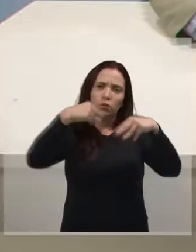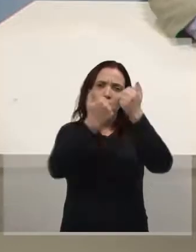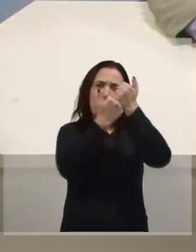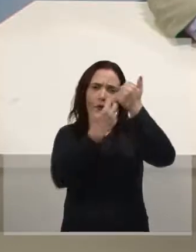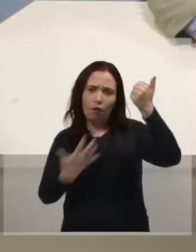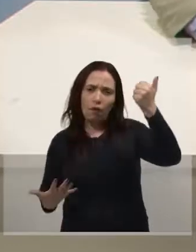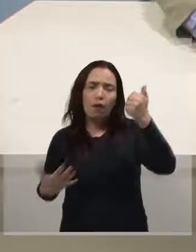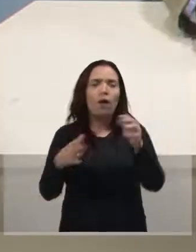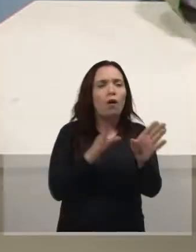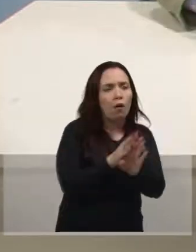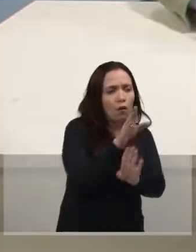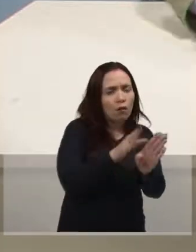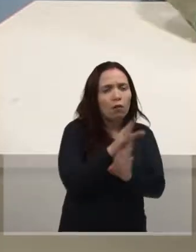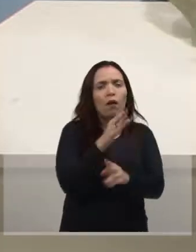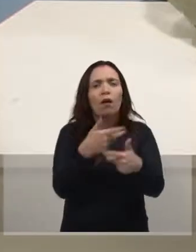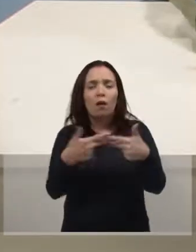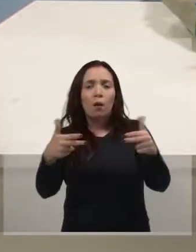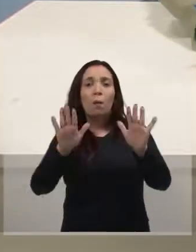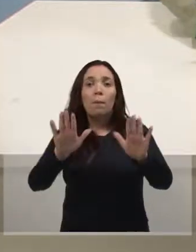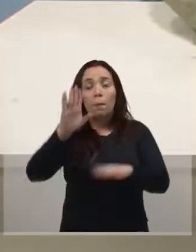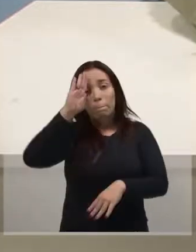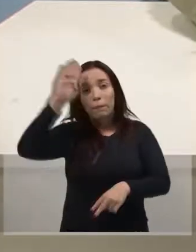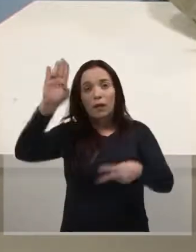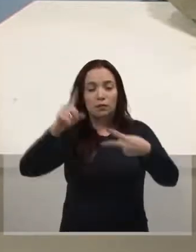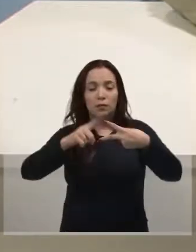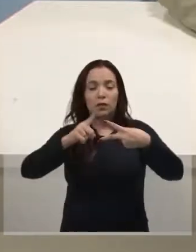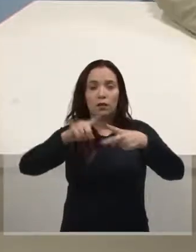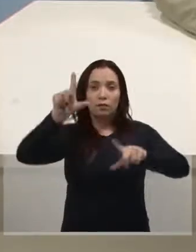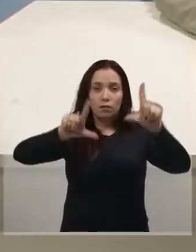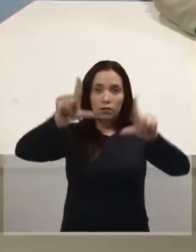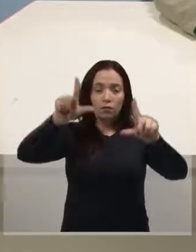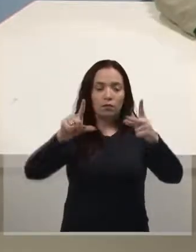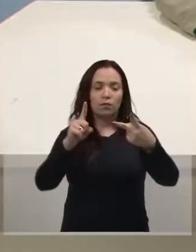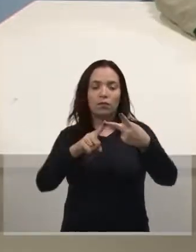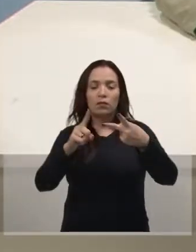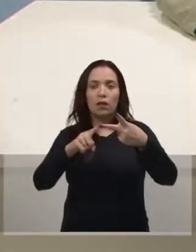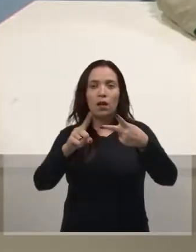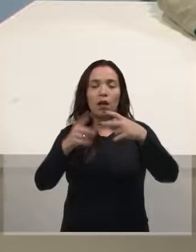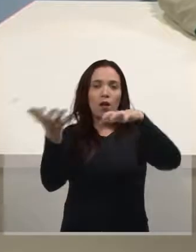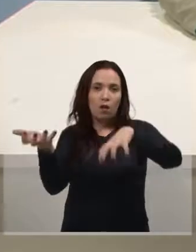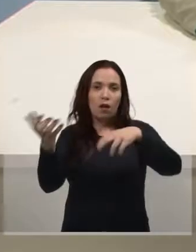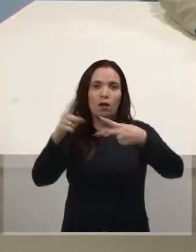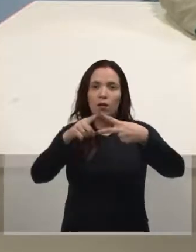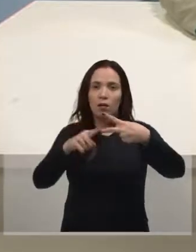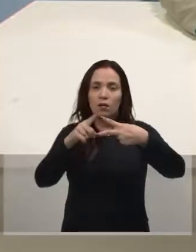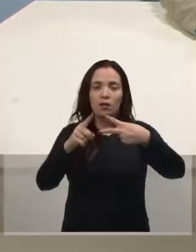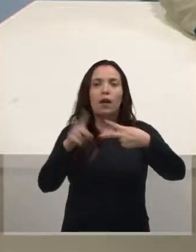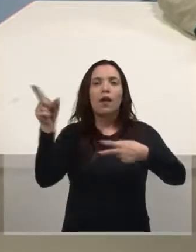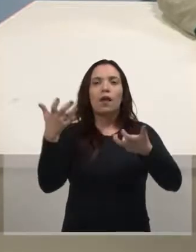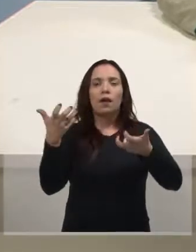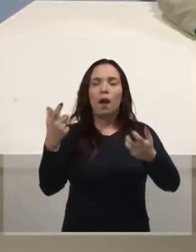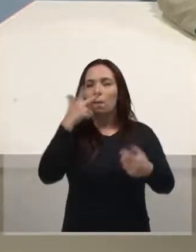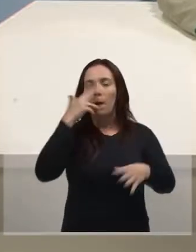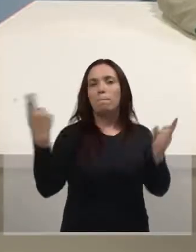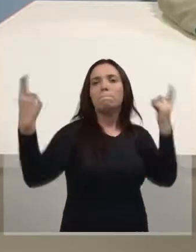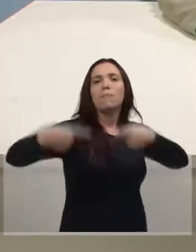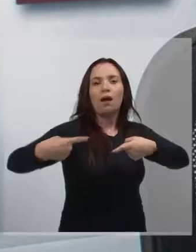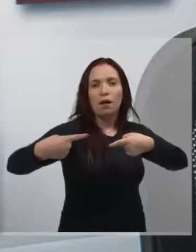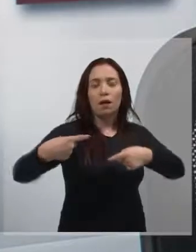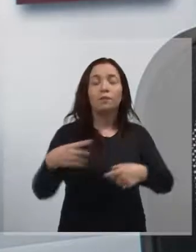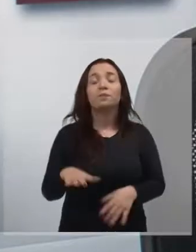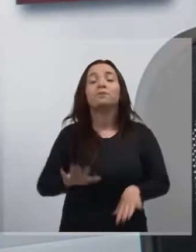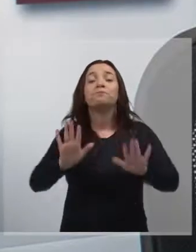pautar os ministérios, mas, acima de tudo, a imprensa e o Congresso Nacional. E há um detalhe aí mais importante do que nunca. Ele